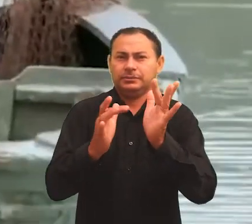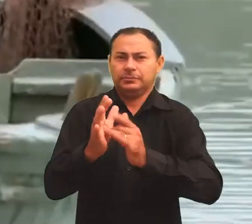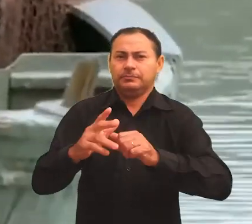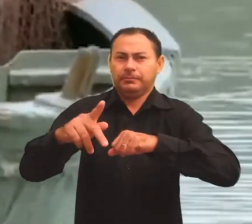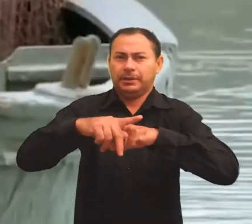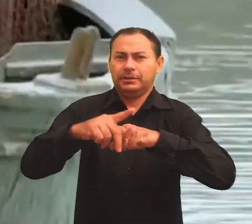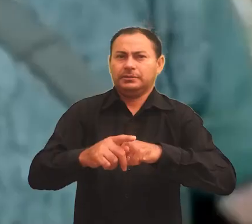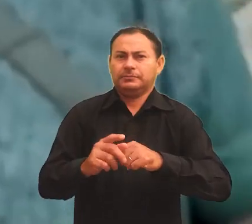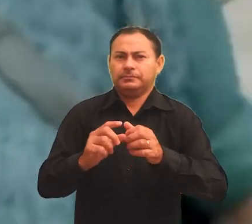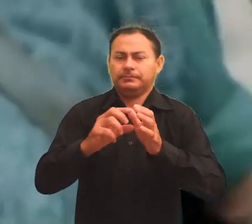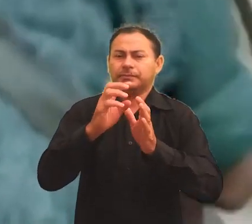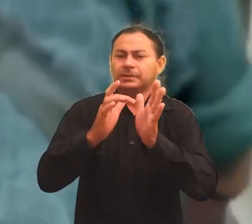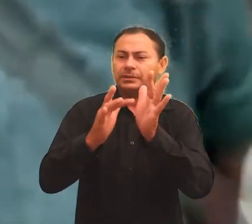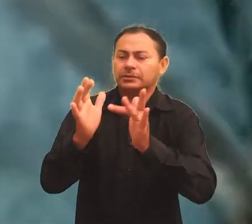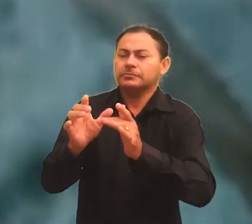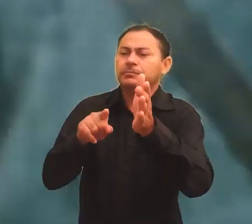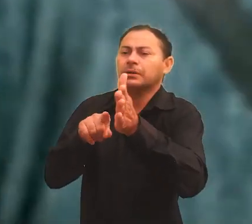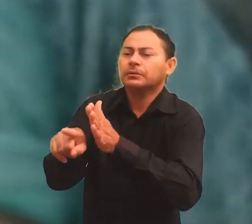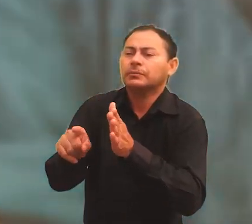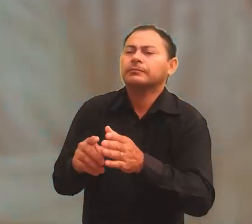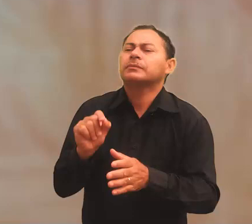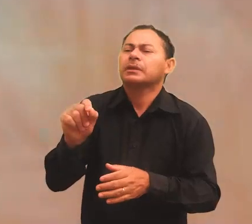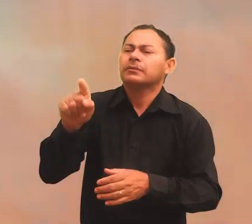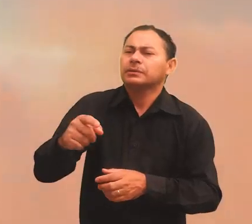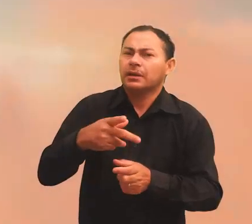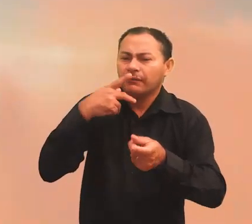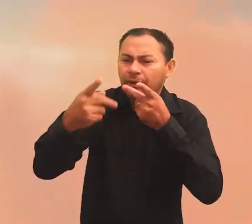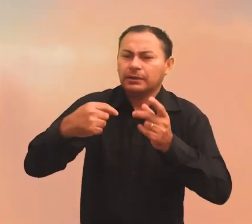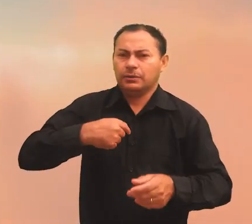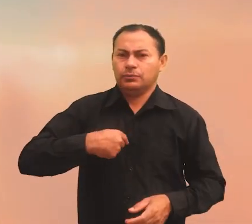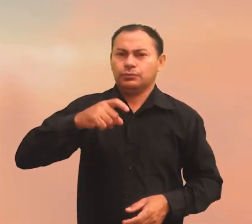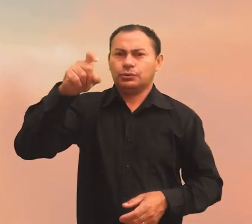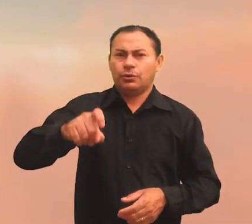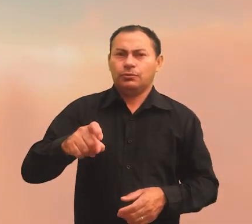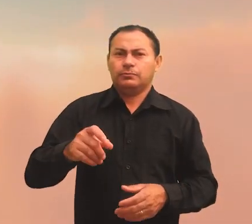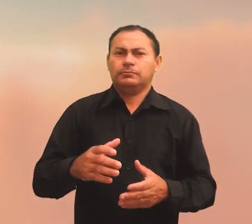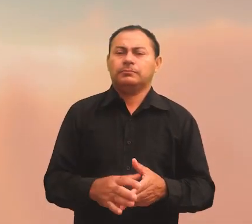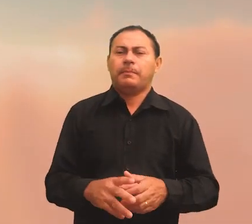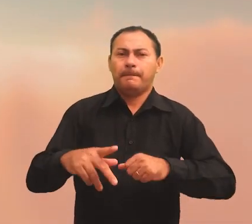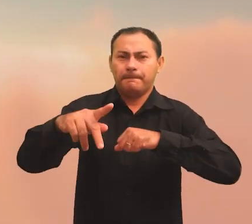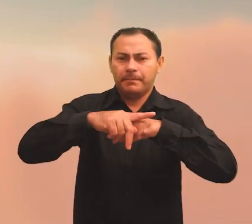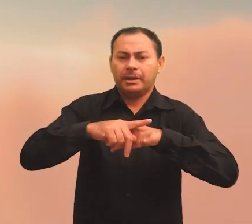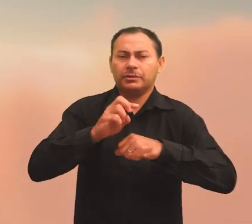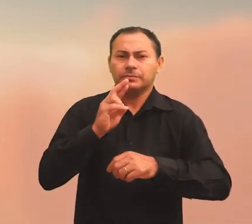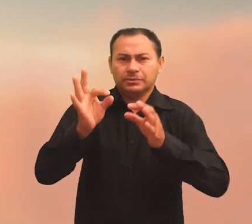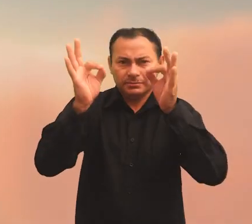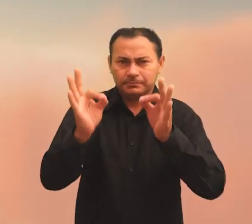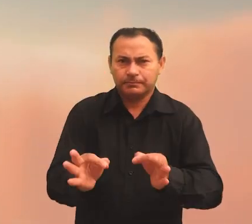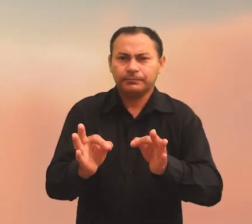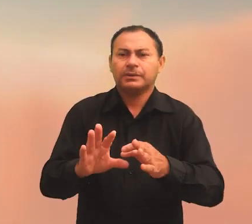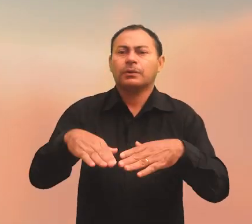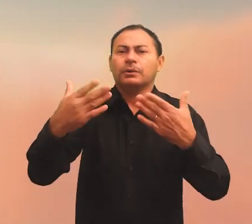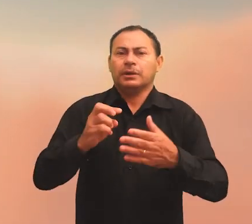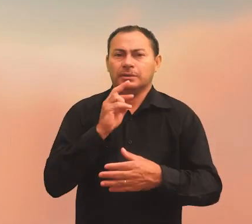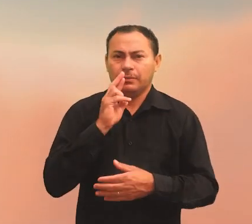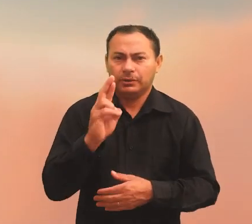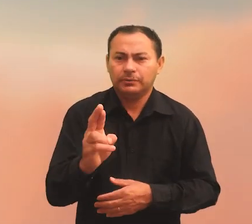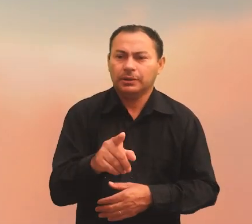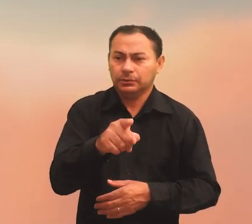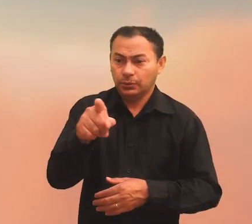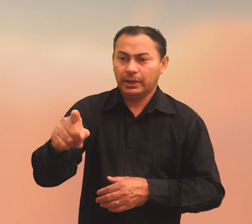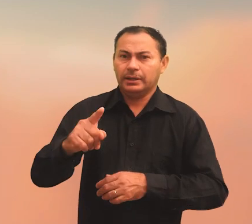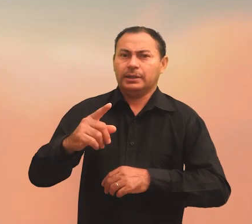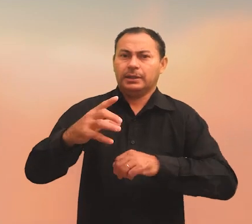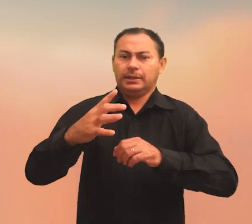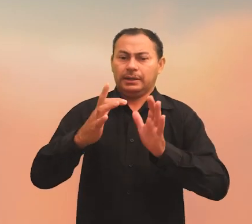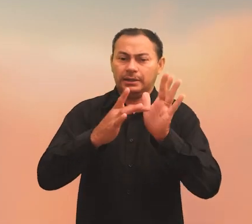Pedro. Nesta passagem, Jesus perguntou: quem vocês dizem que eu sou? E Pedro acertou em cheio quando respondeu: tu